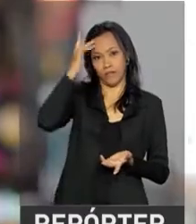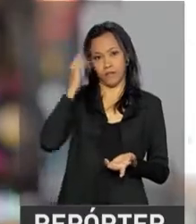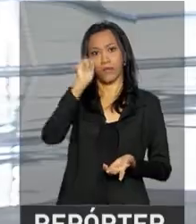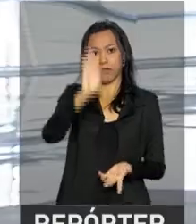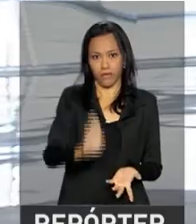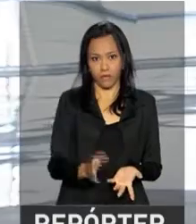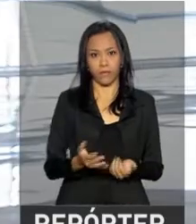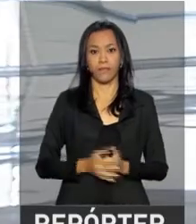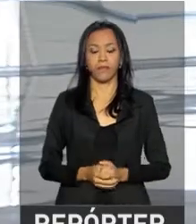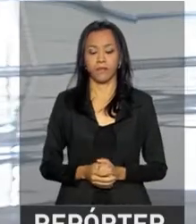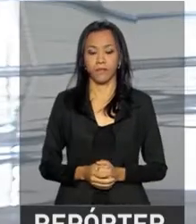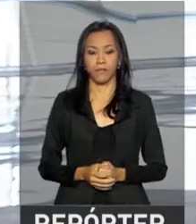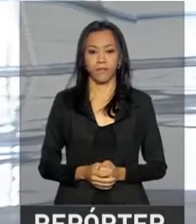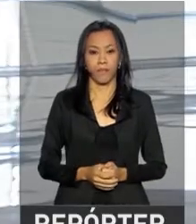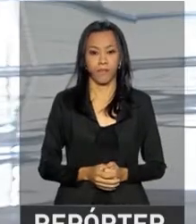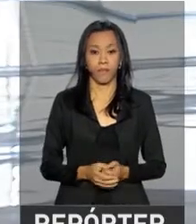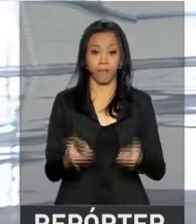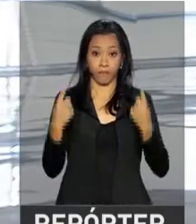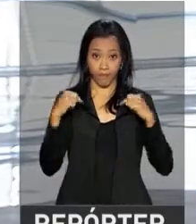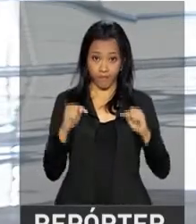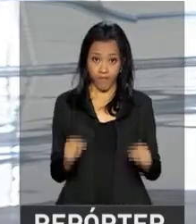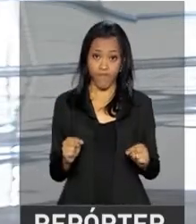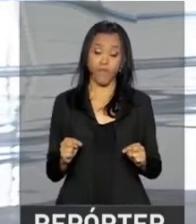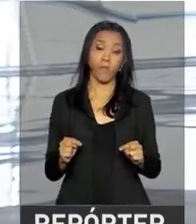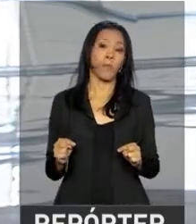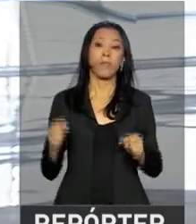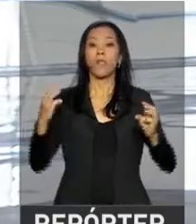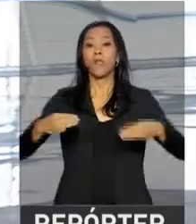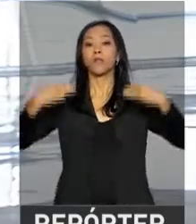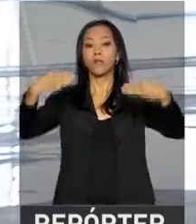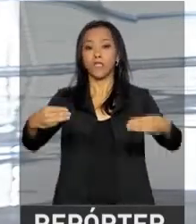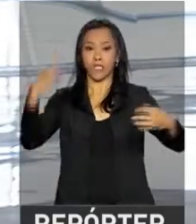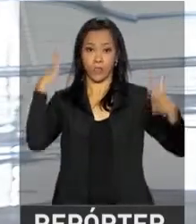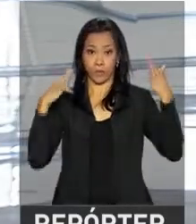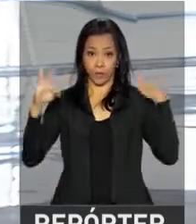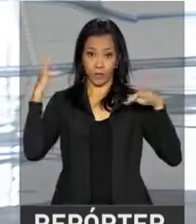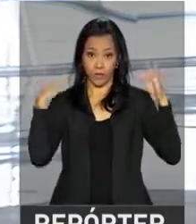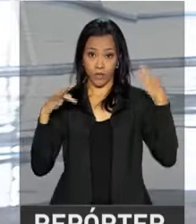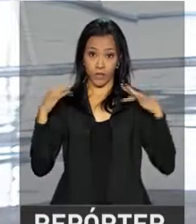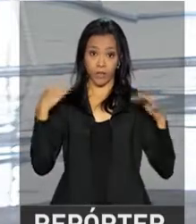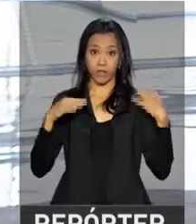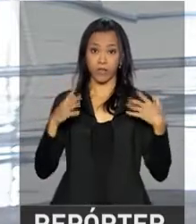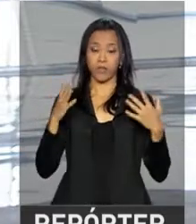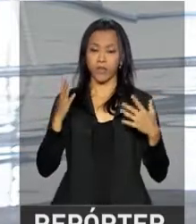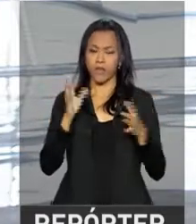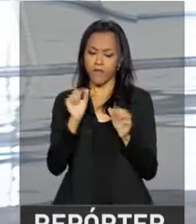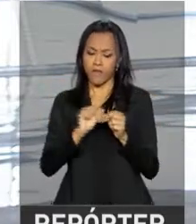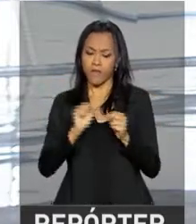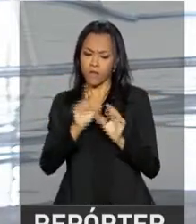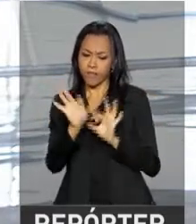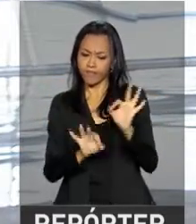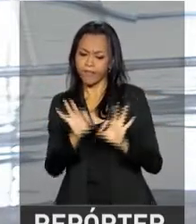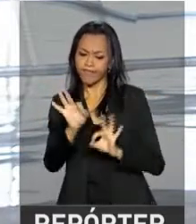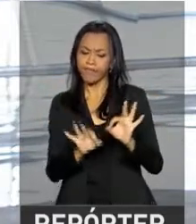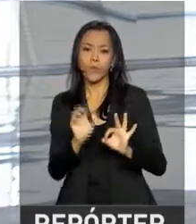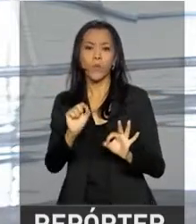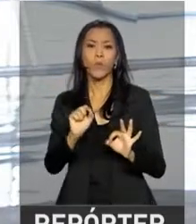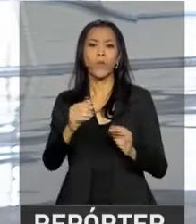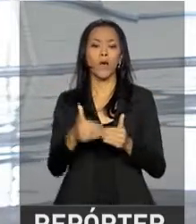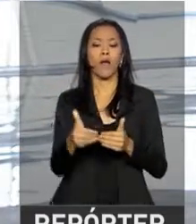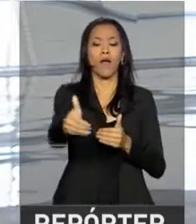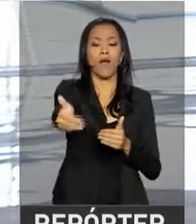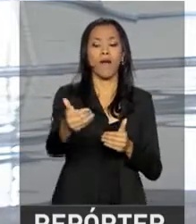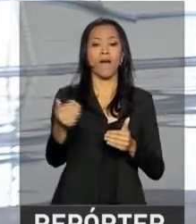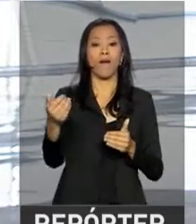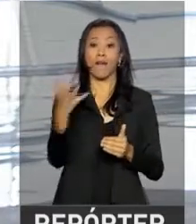Brasil. É, e o Ministério do Turismo fez aí uma projeção para o feriado de carnaval, que este